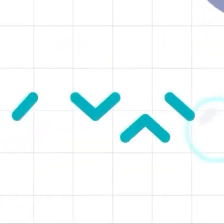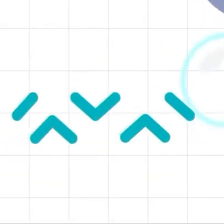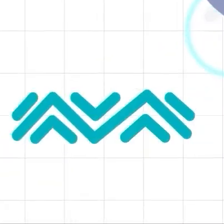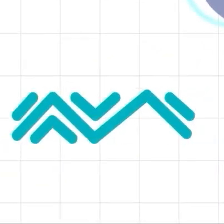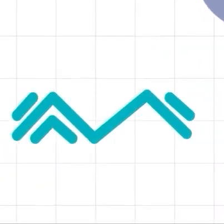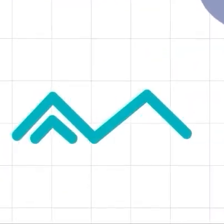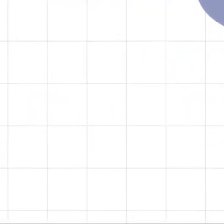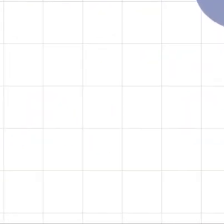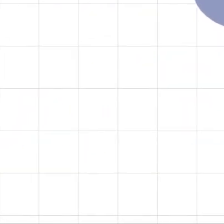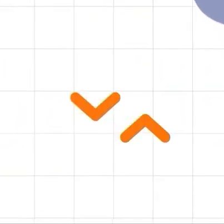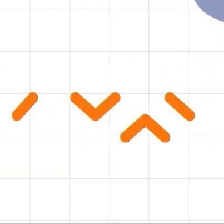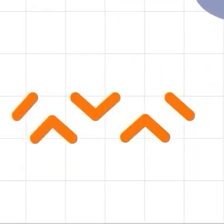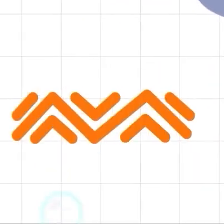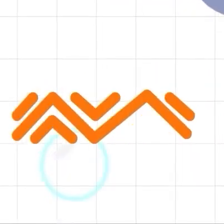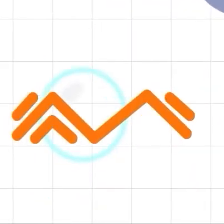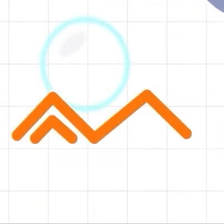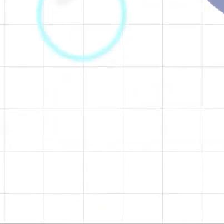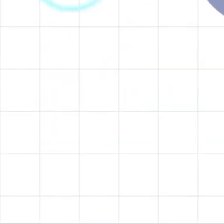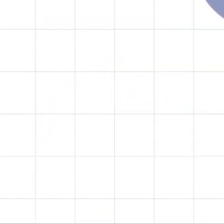aqui n